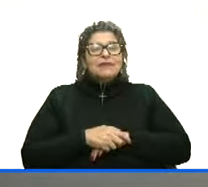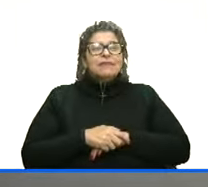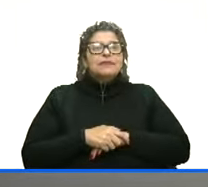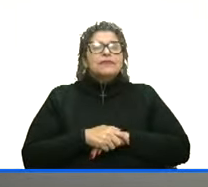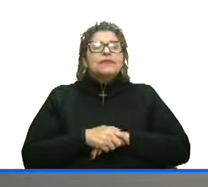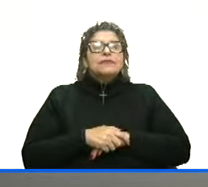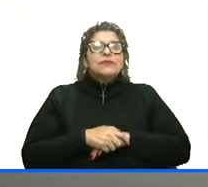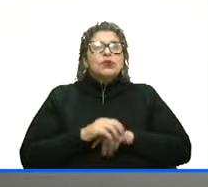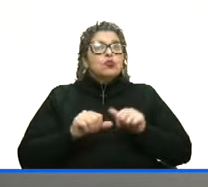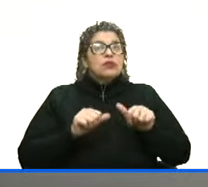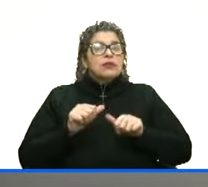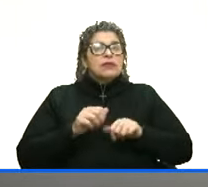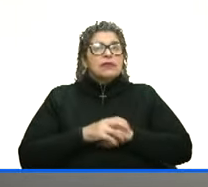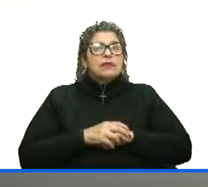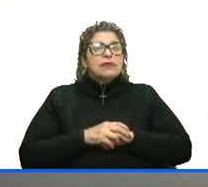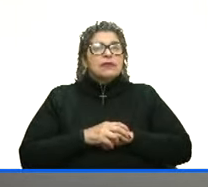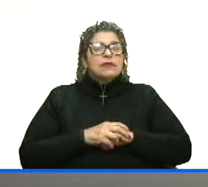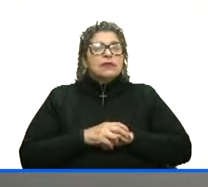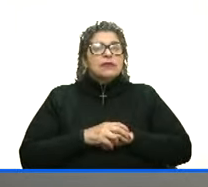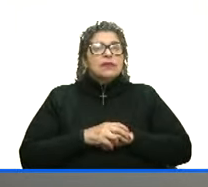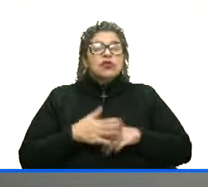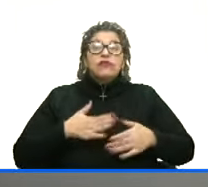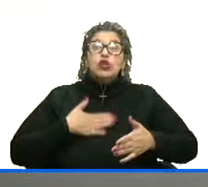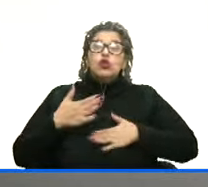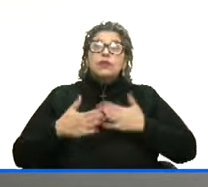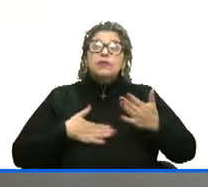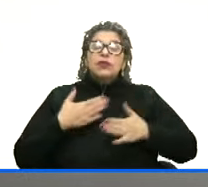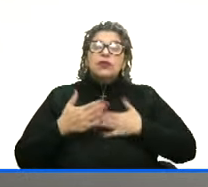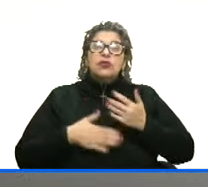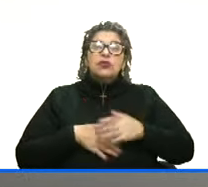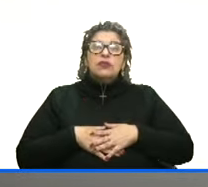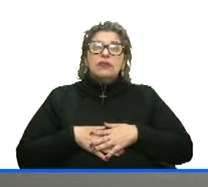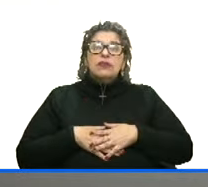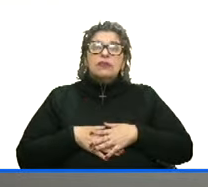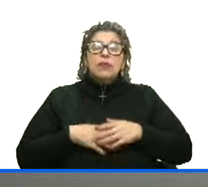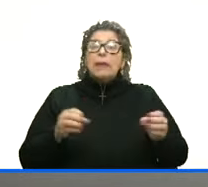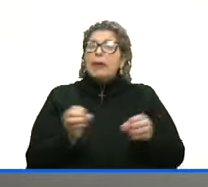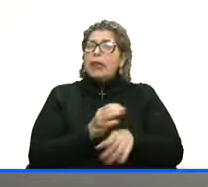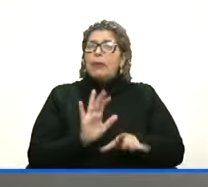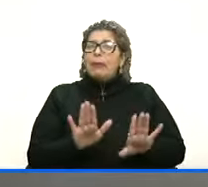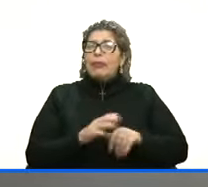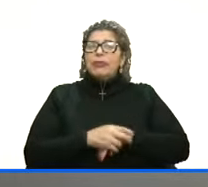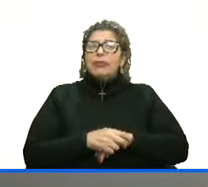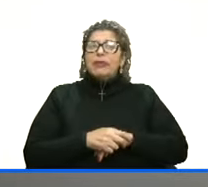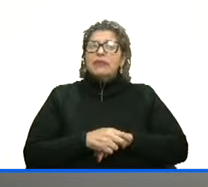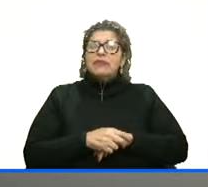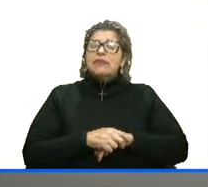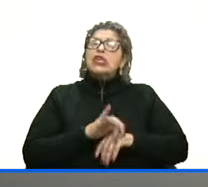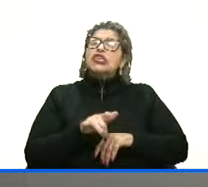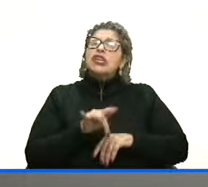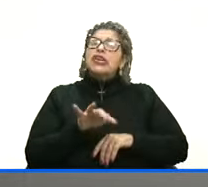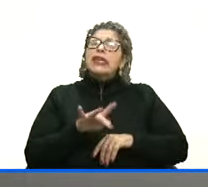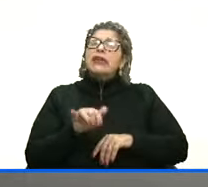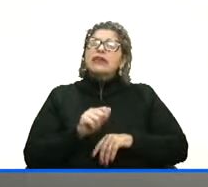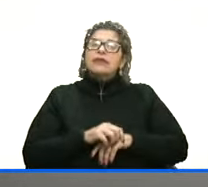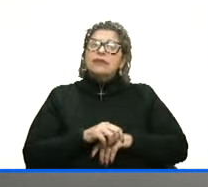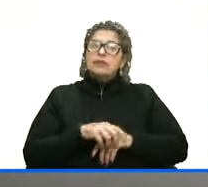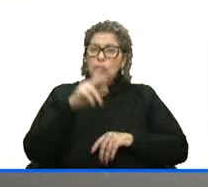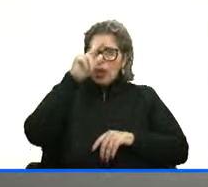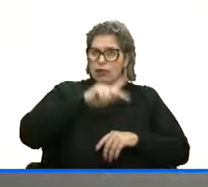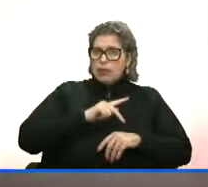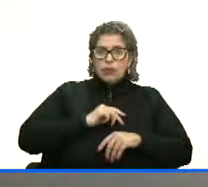mesma forma, e nós vamos ser surpreendidos com a coisa pronta, porque pelo que tu trazes, Jaqueline, não é nada